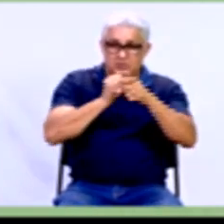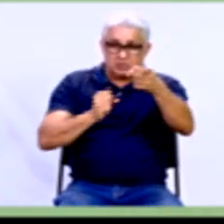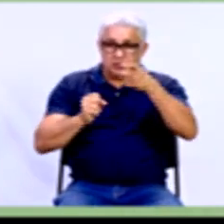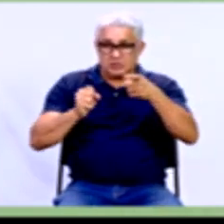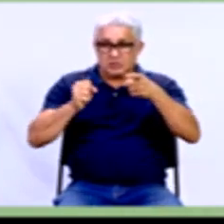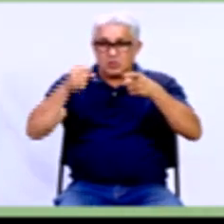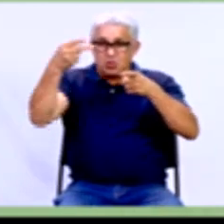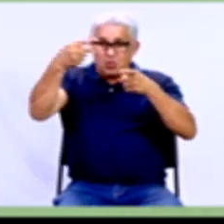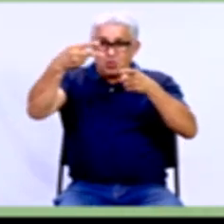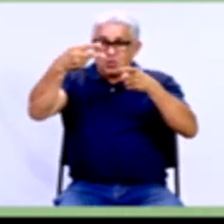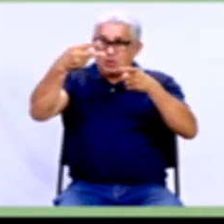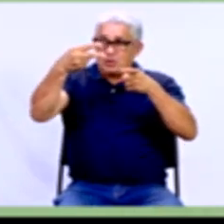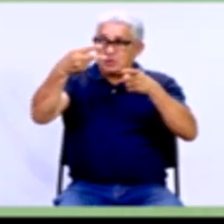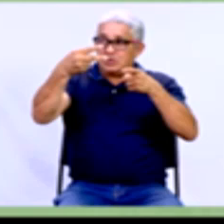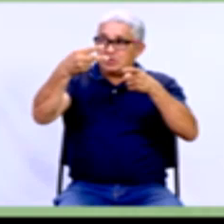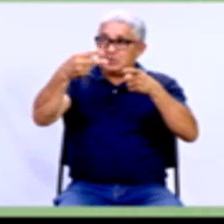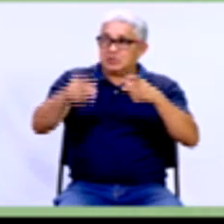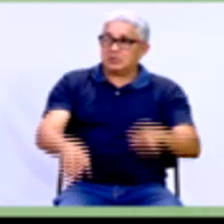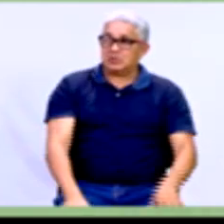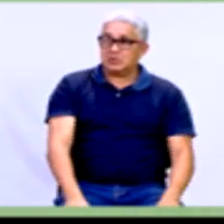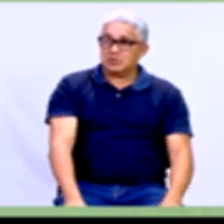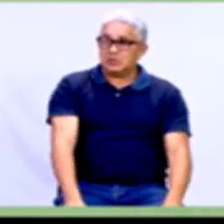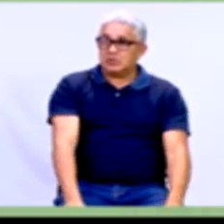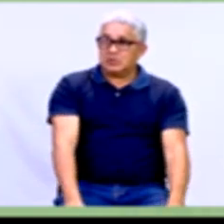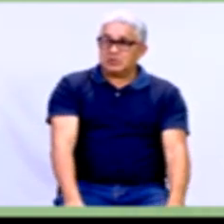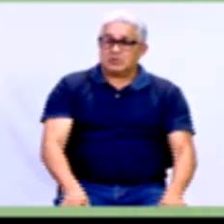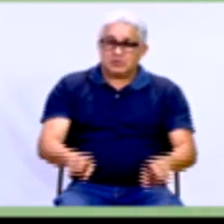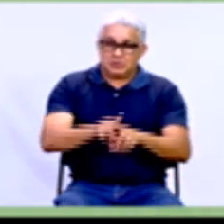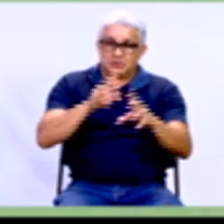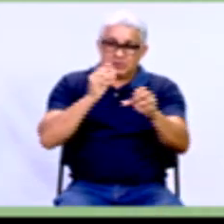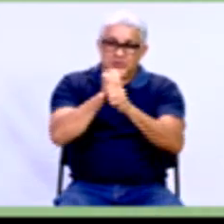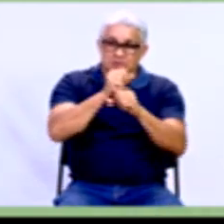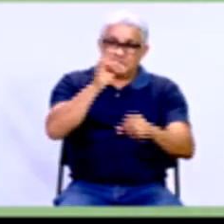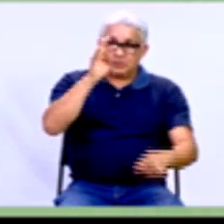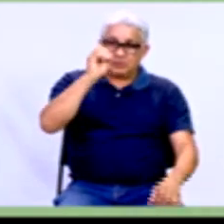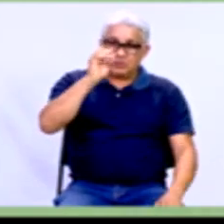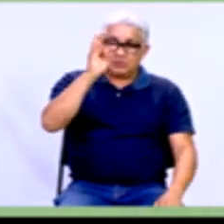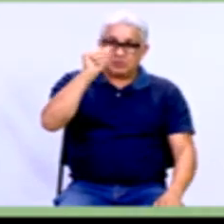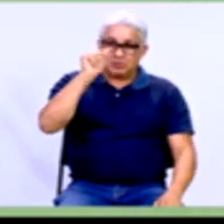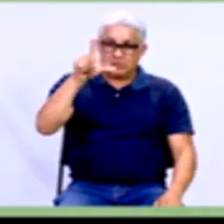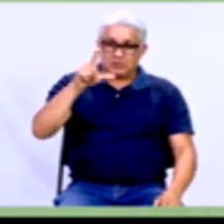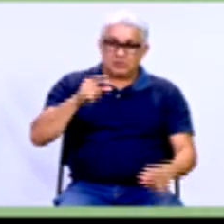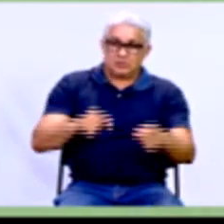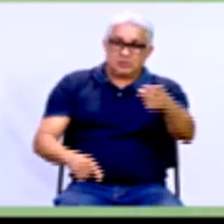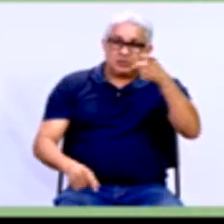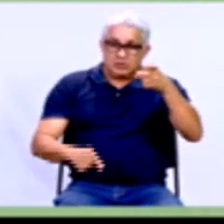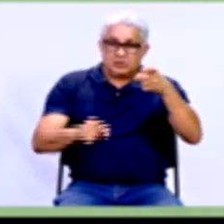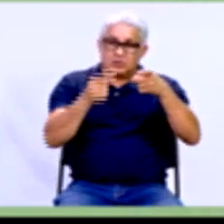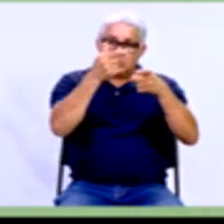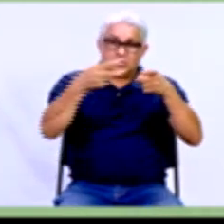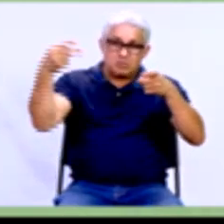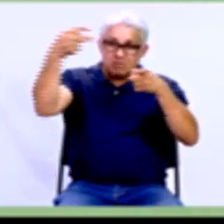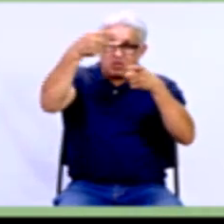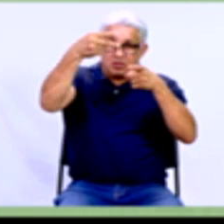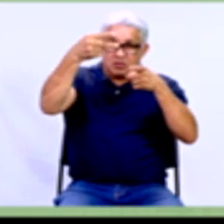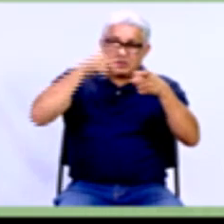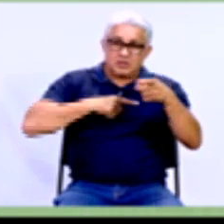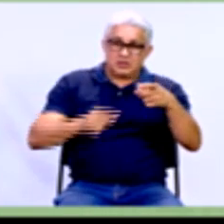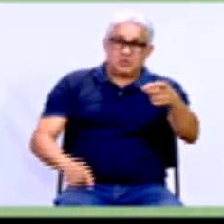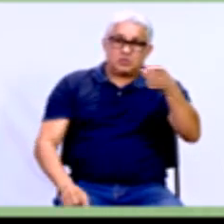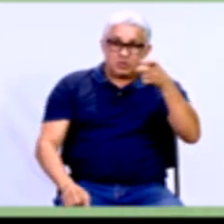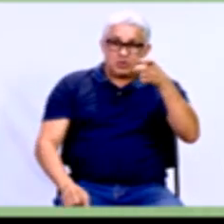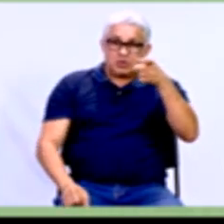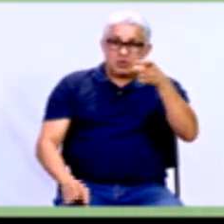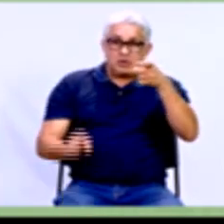quadrado, dos quadrados de X, né? E aqui o total de X elevado ao quadrado. Daí aqui, ó, quando tem um X com um